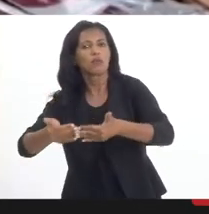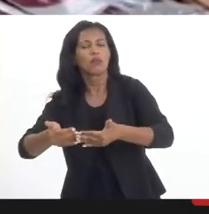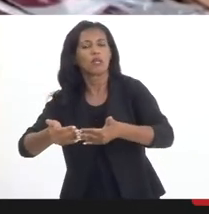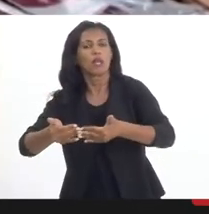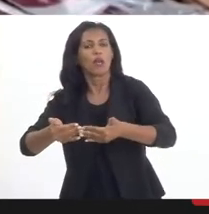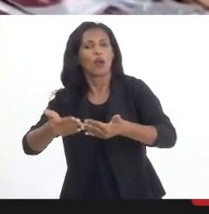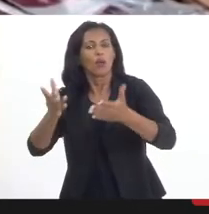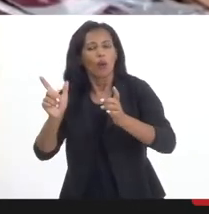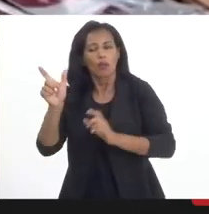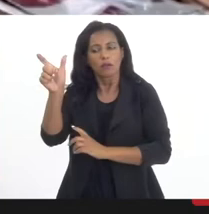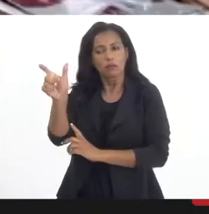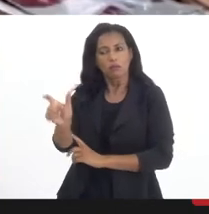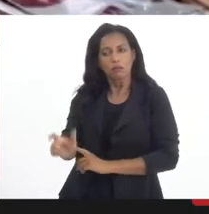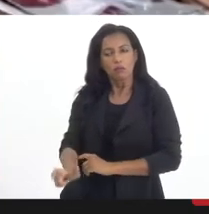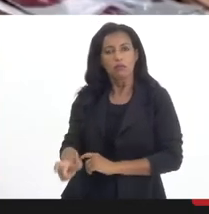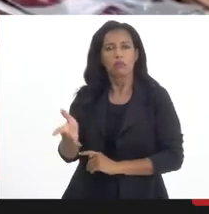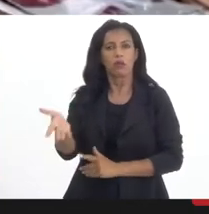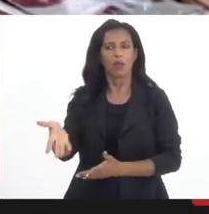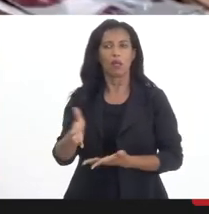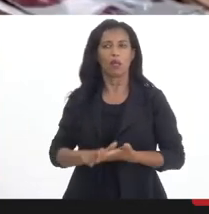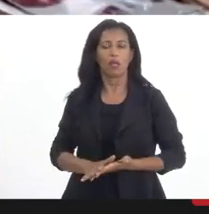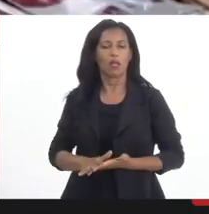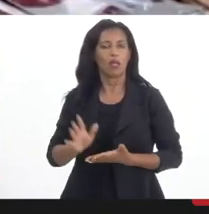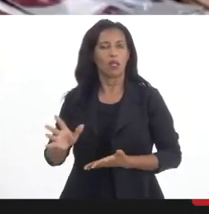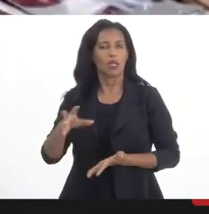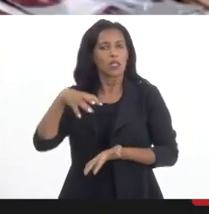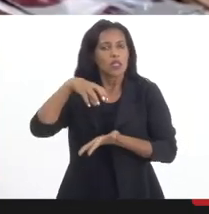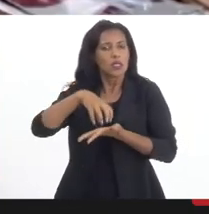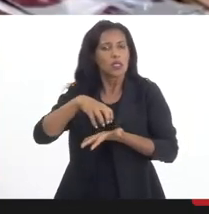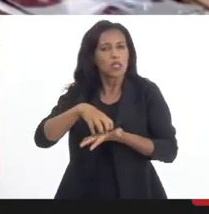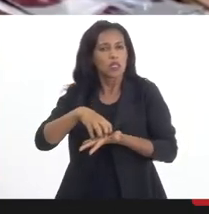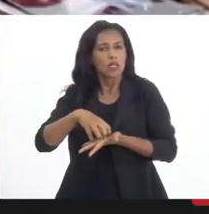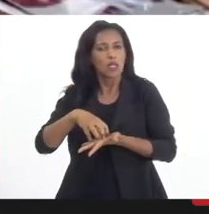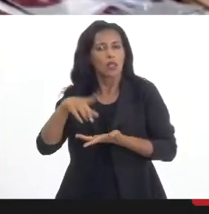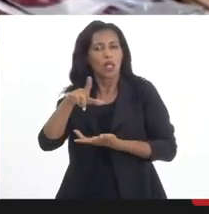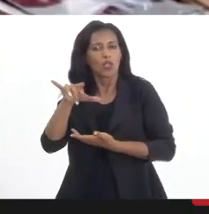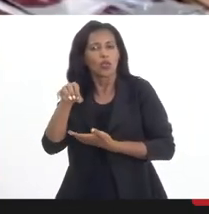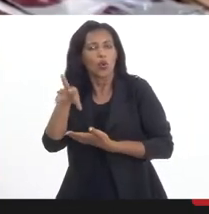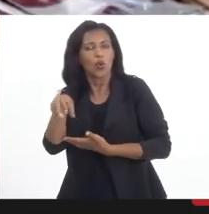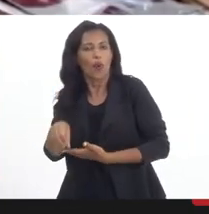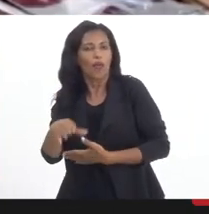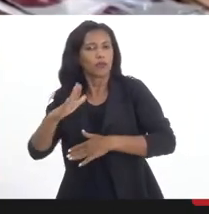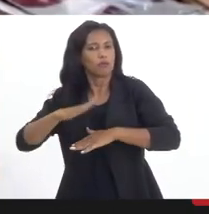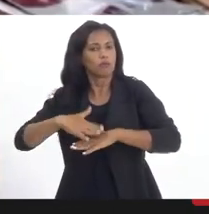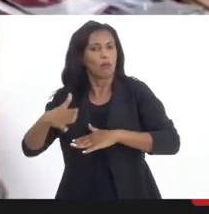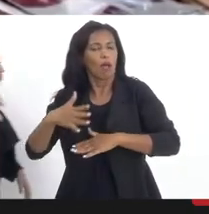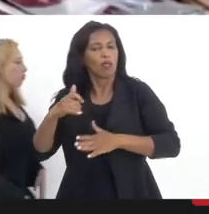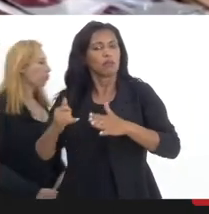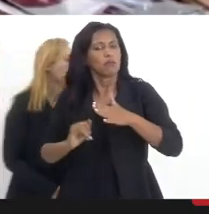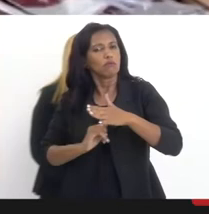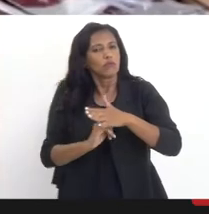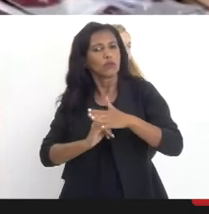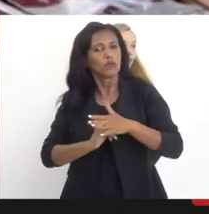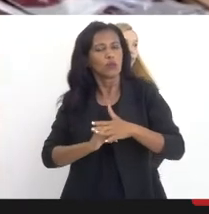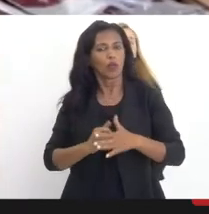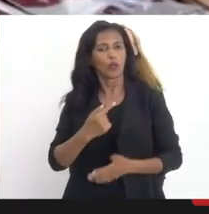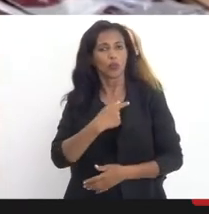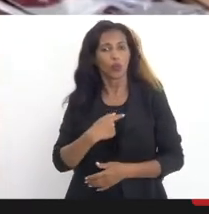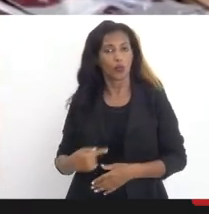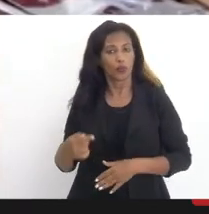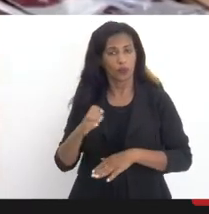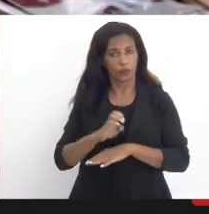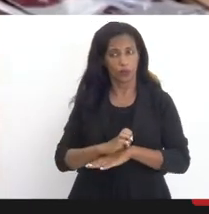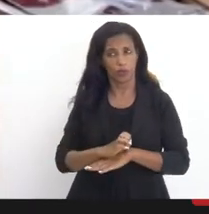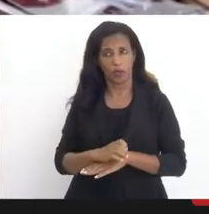essa maturidade, as universidades e o Centro Universitário da Zona Oeste mostrando a sua maturidade institucional, e que o governo do